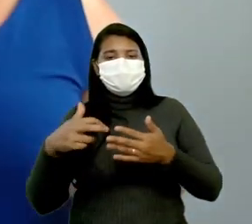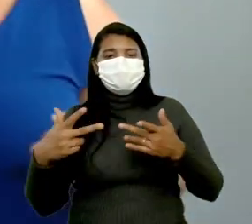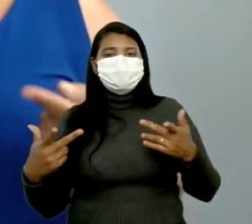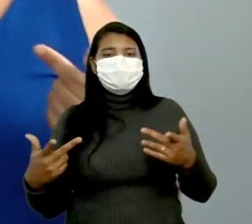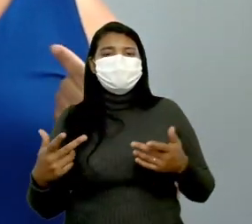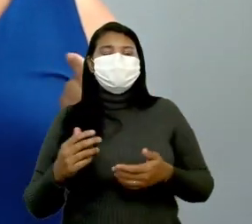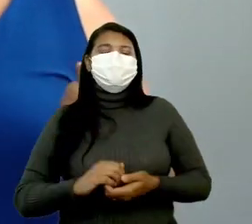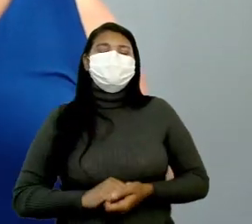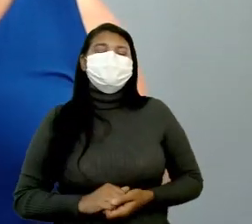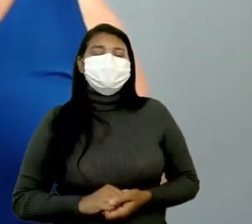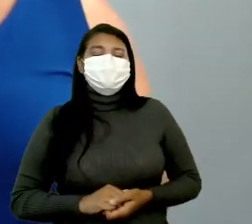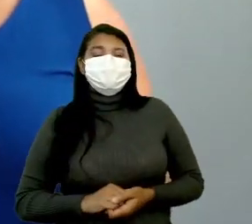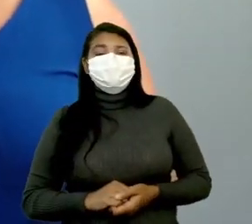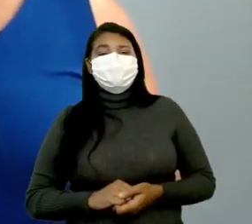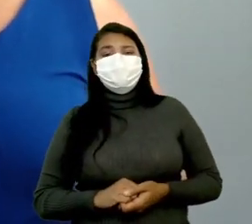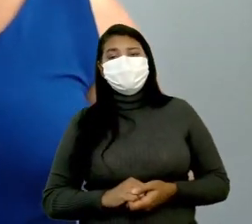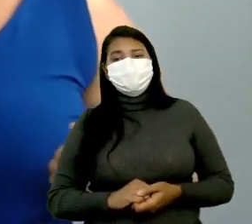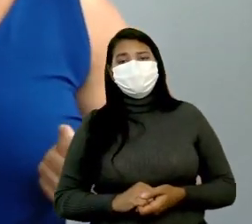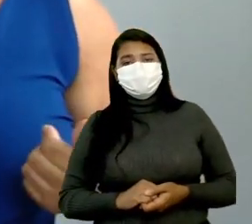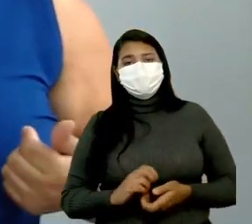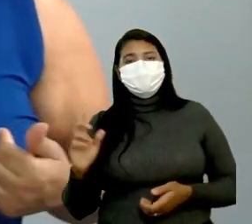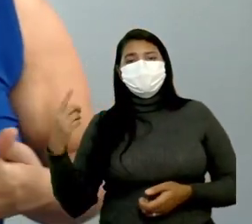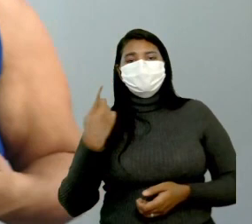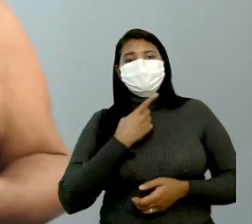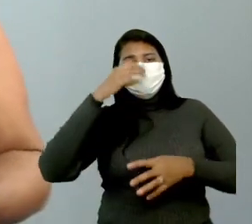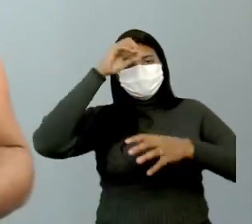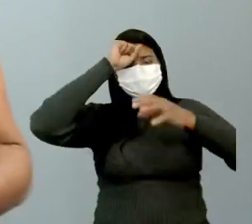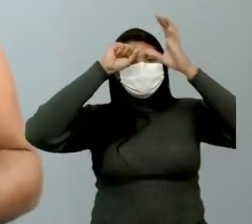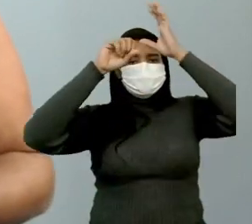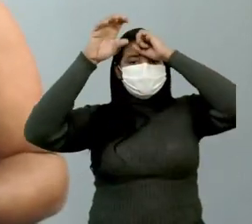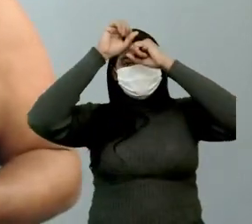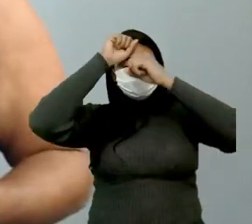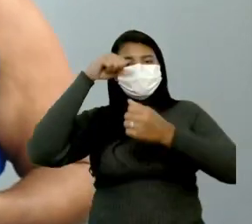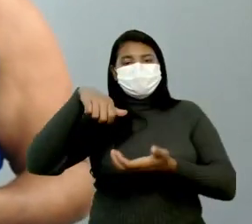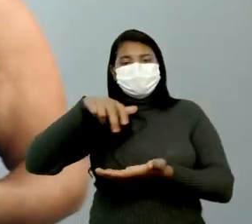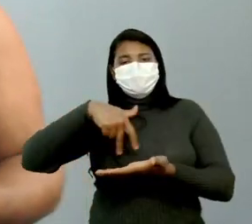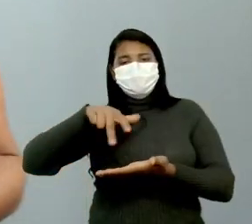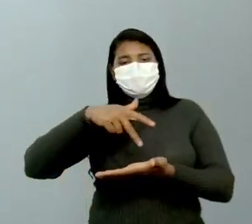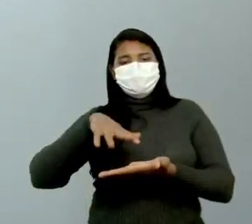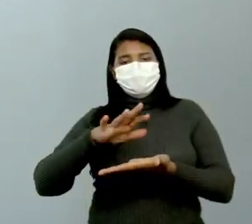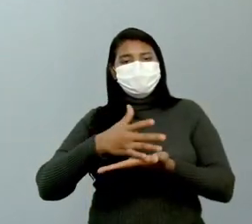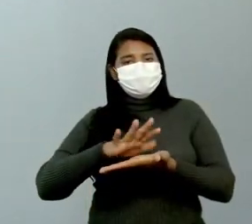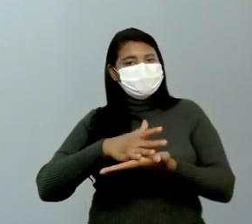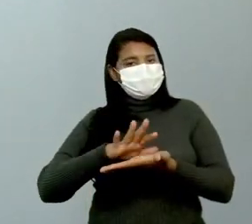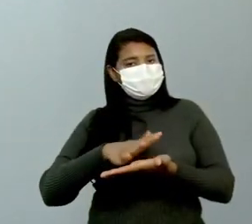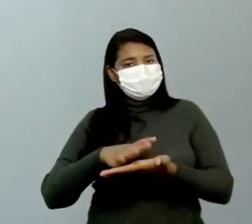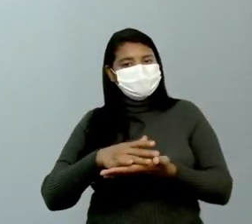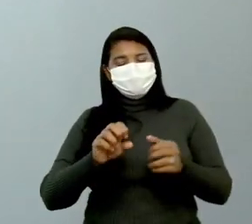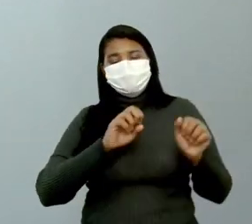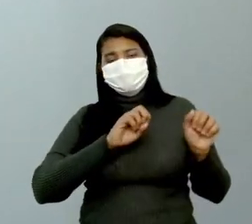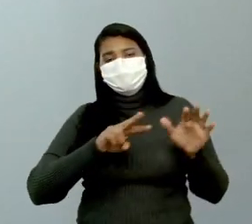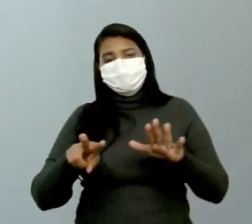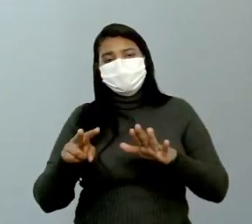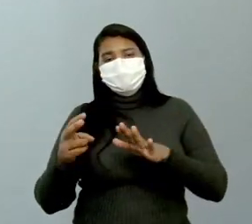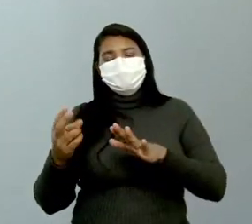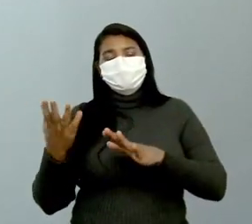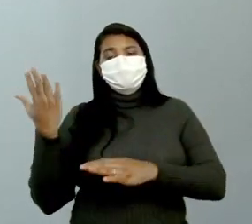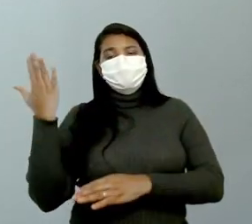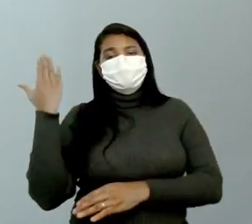how to dance samba last week. Nós aprendemos a dançar samba semana